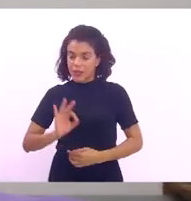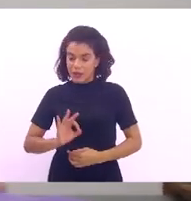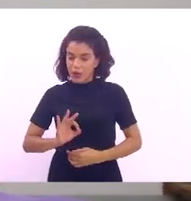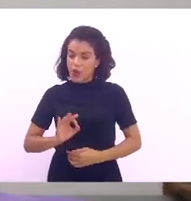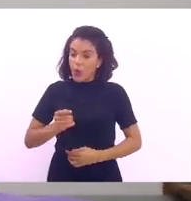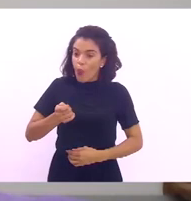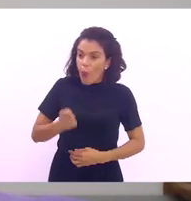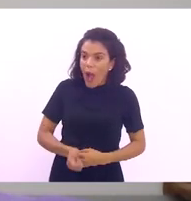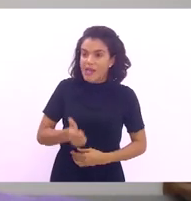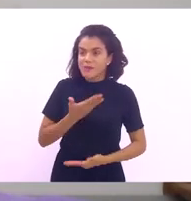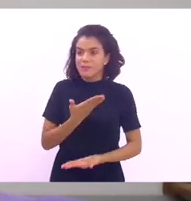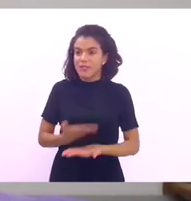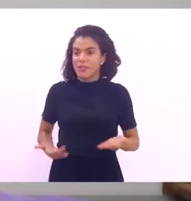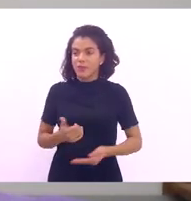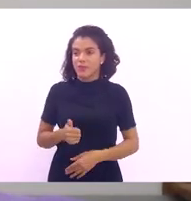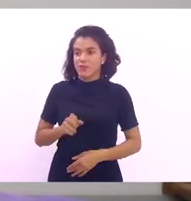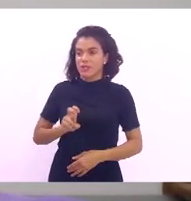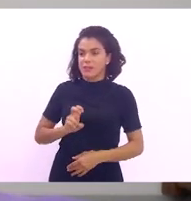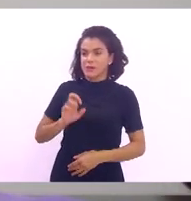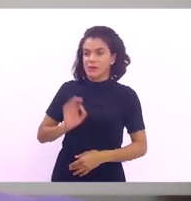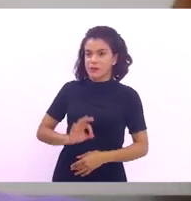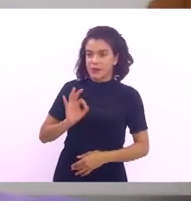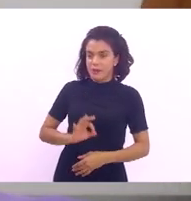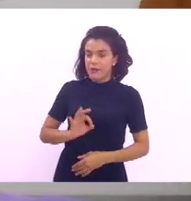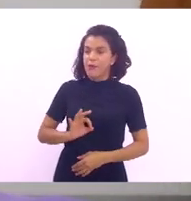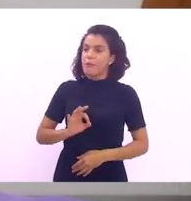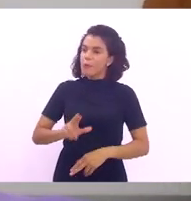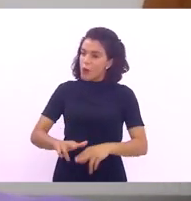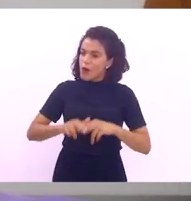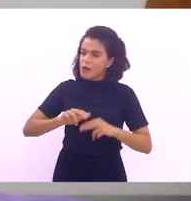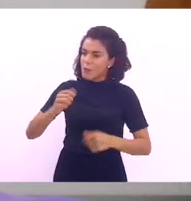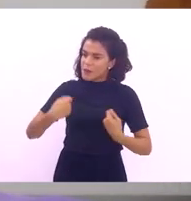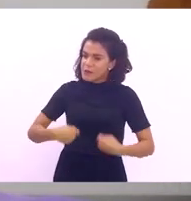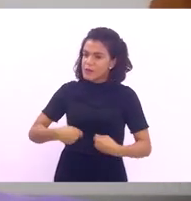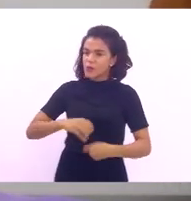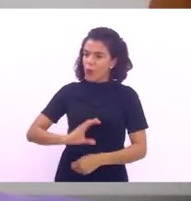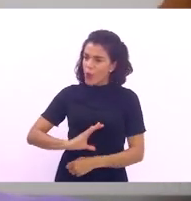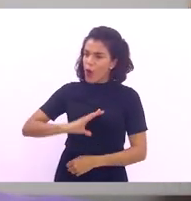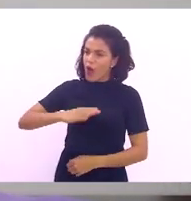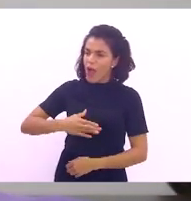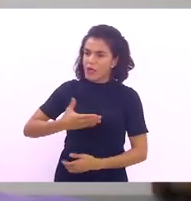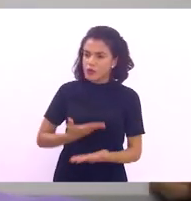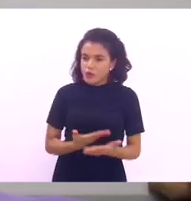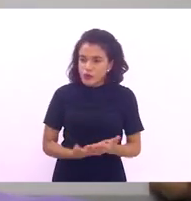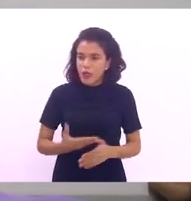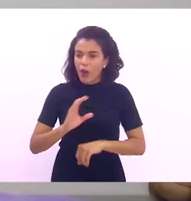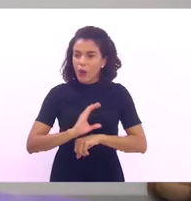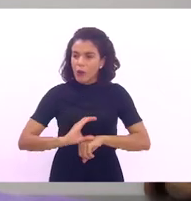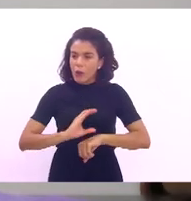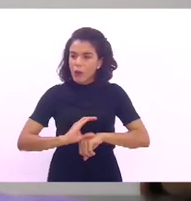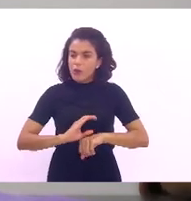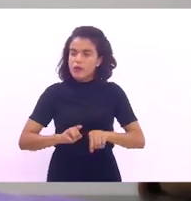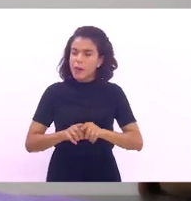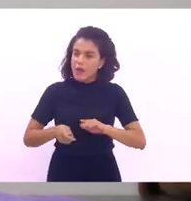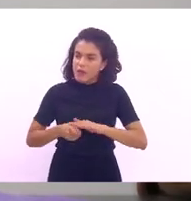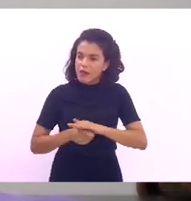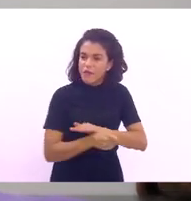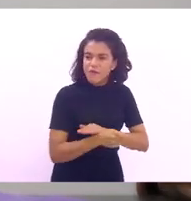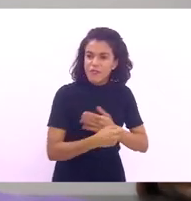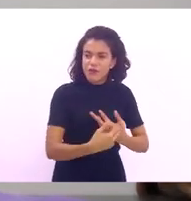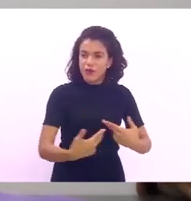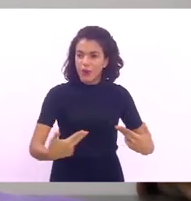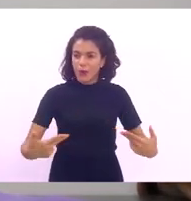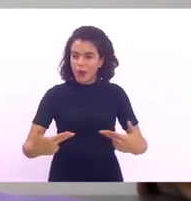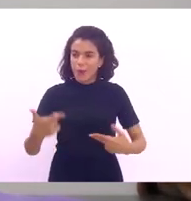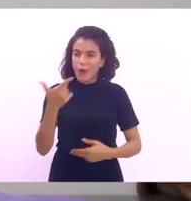esses 15% também que é o que tá fazendo com que eu tenha coragem de fazer curso de investir em alguma coisa